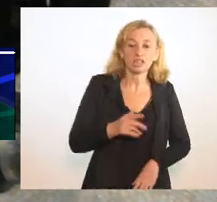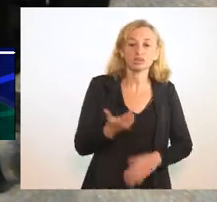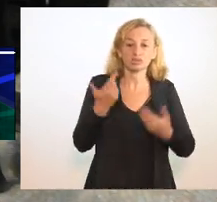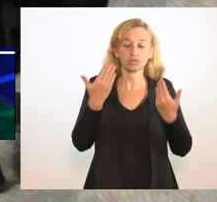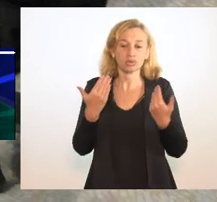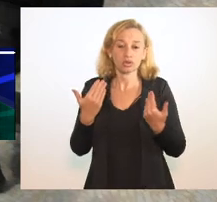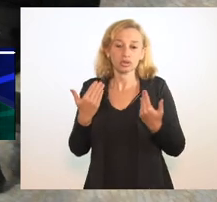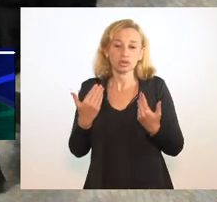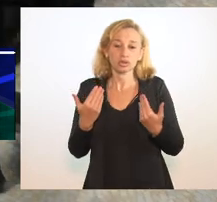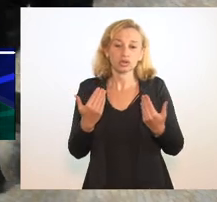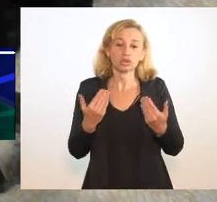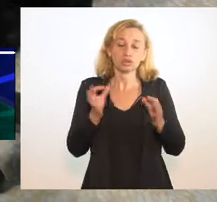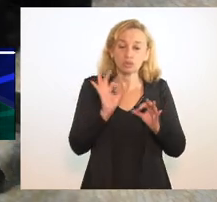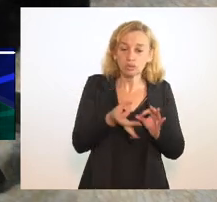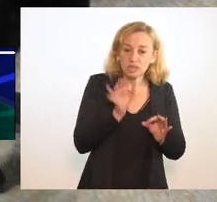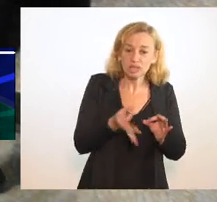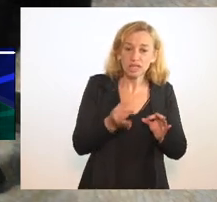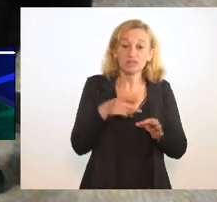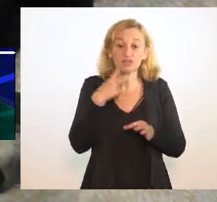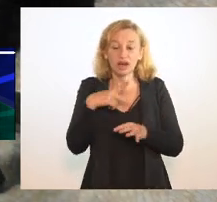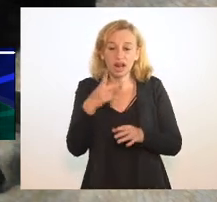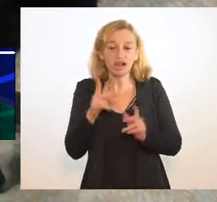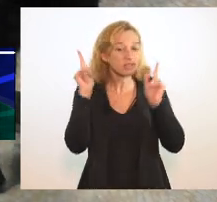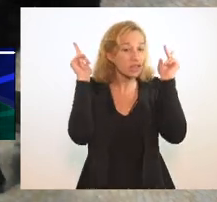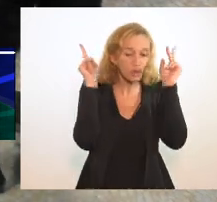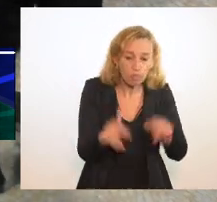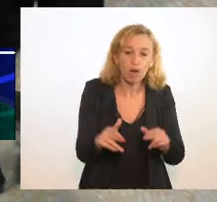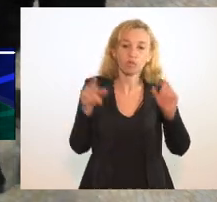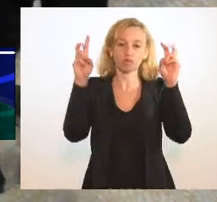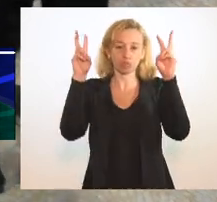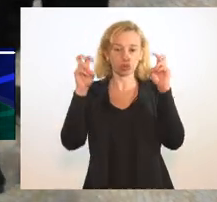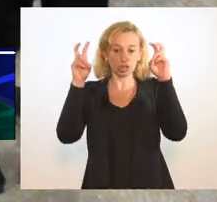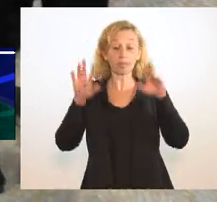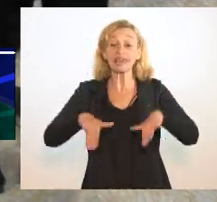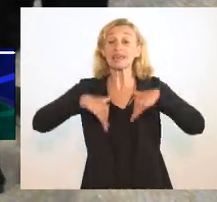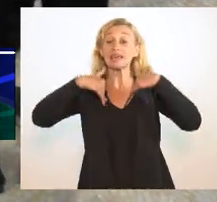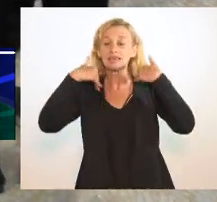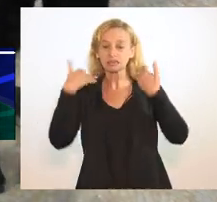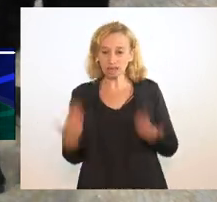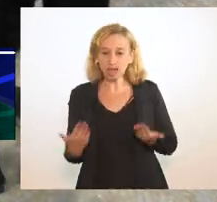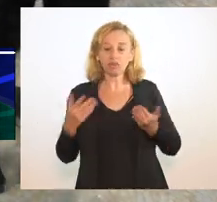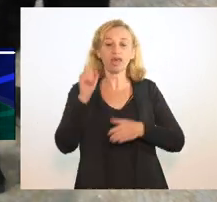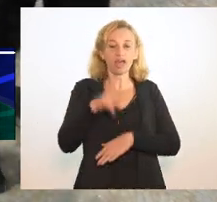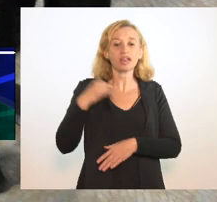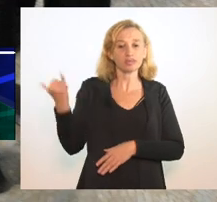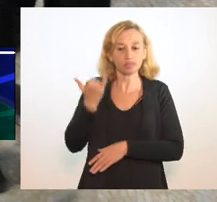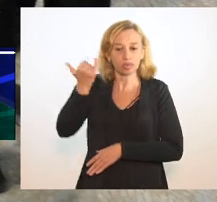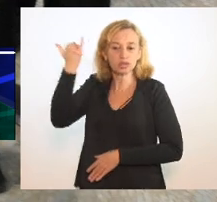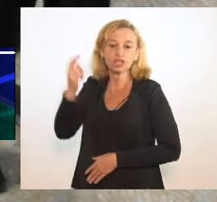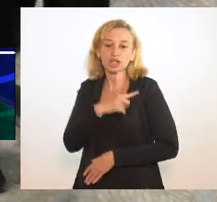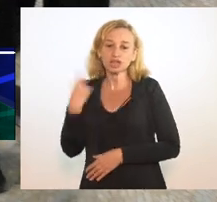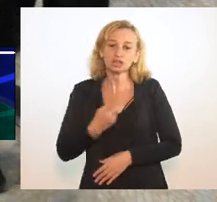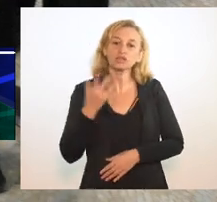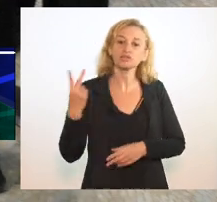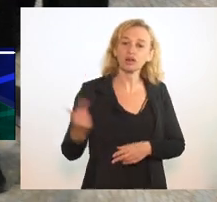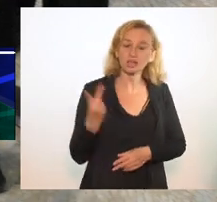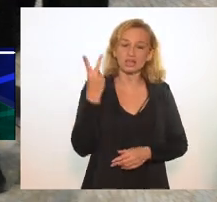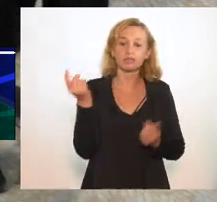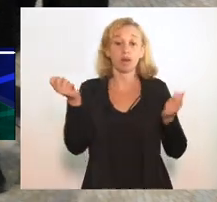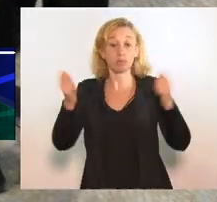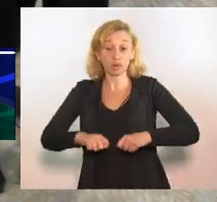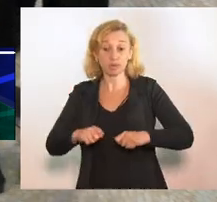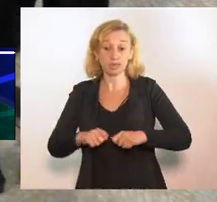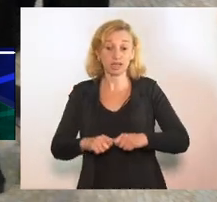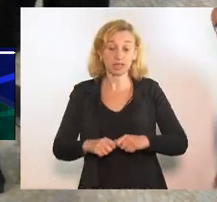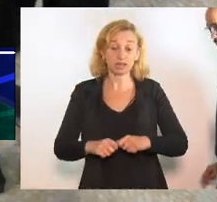corpo, globalmente, tratava-se do mesmo tema. Então, é super importante que a gente preserve a